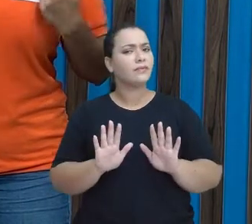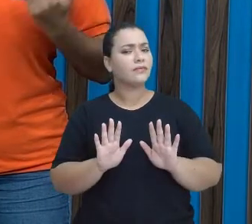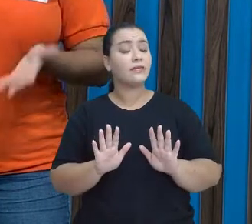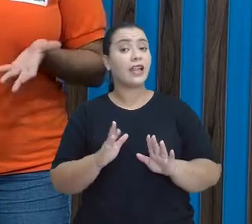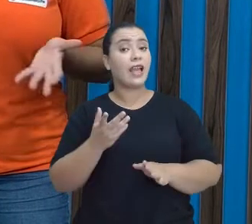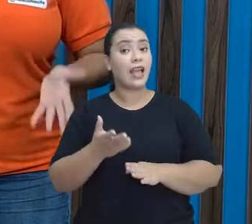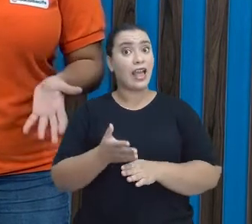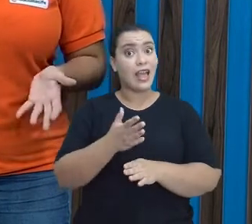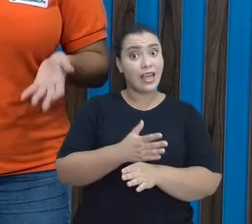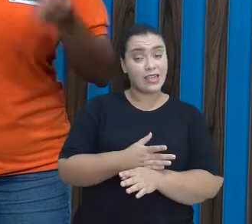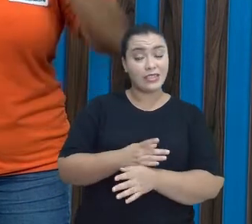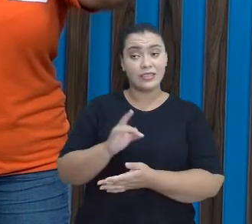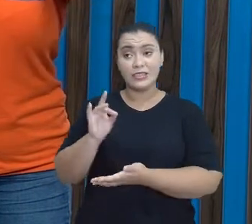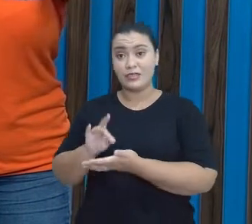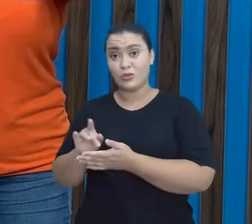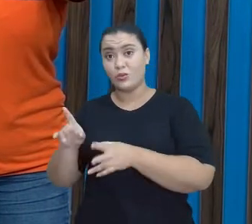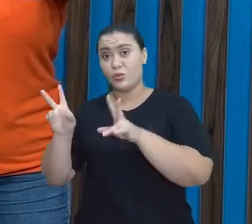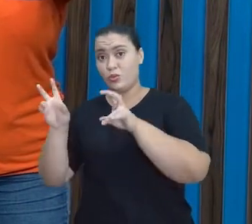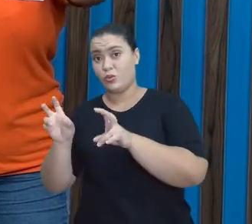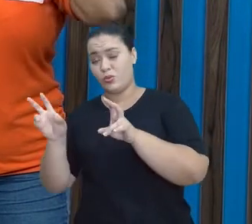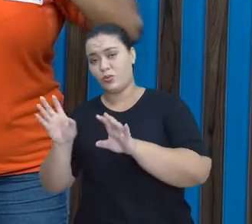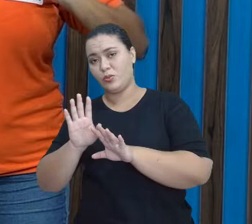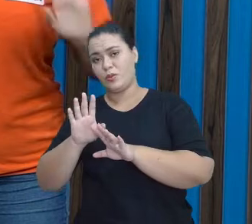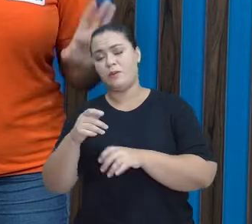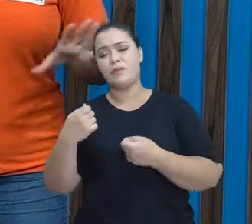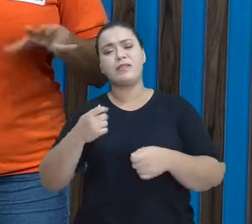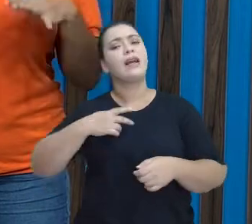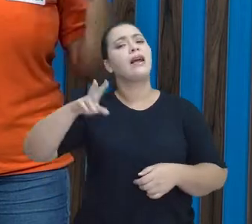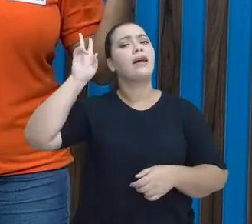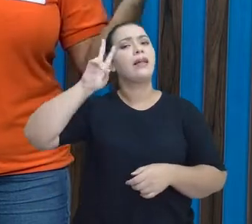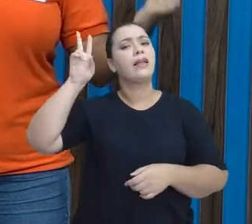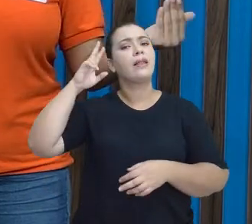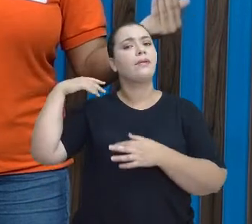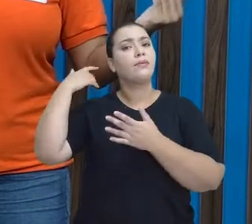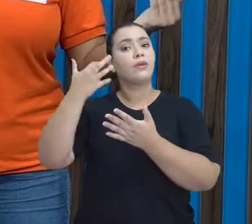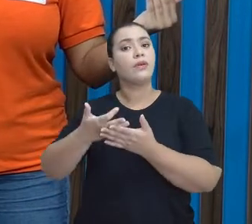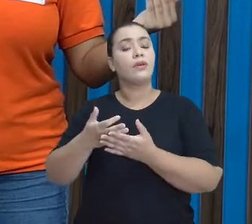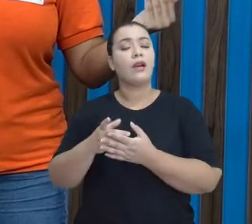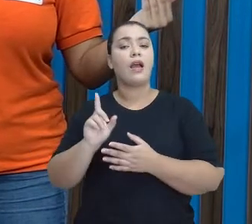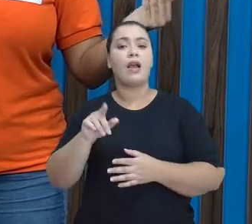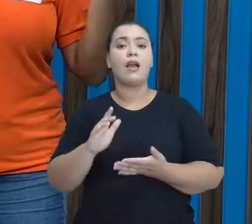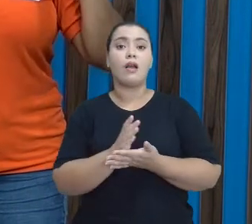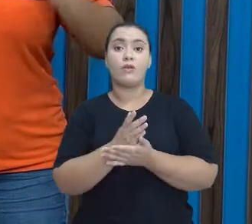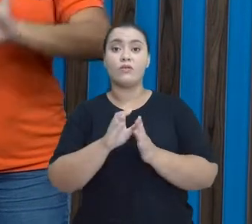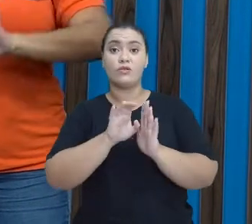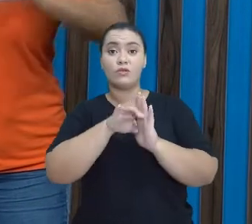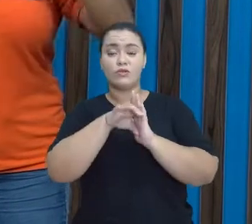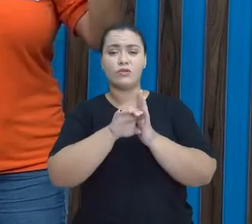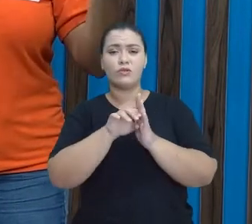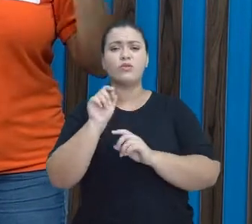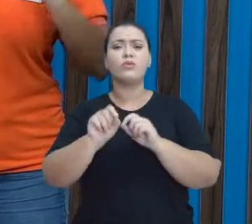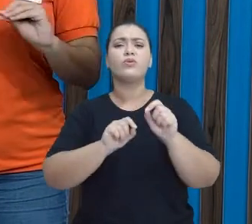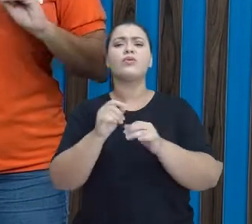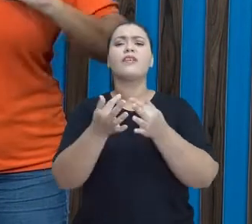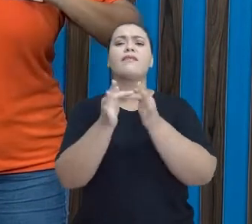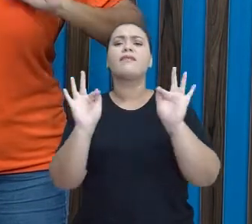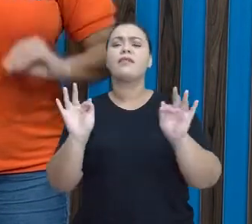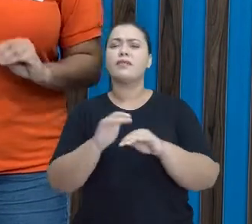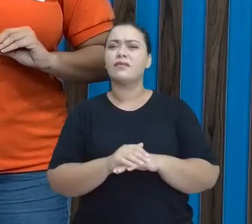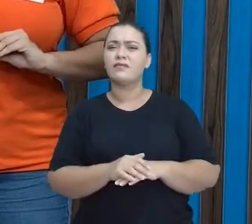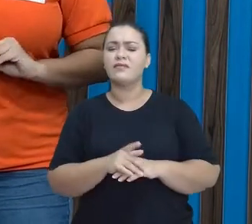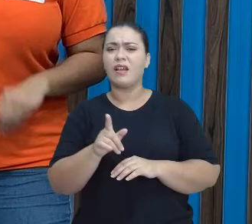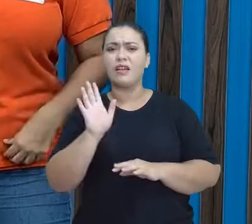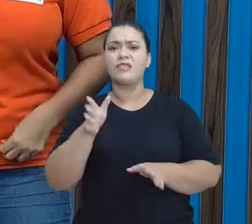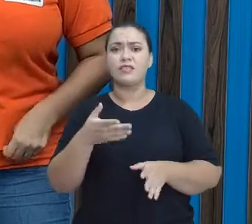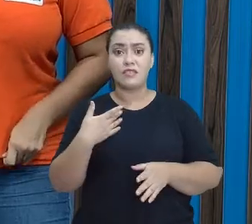da gente entrar de fato no assunto, vamos relembrar alguns conceitos, tá? O que é frase? Lembra, a gente já viu